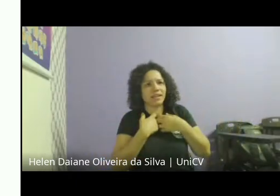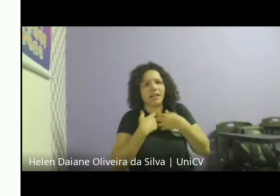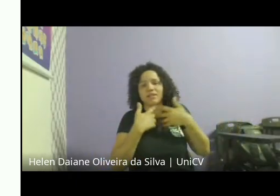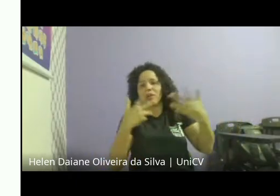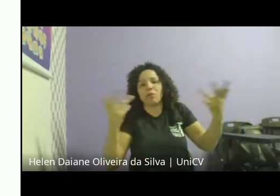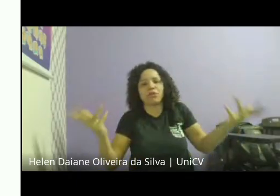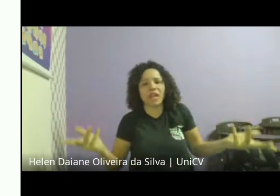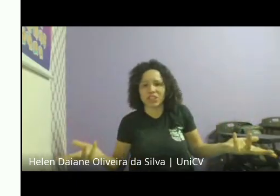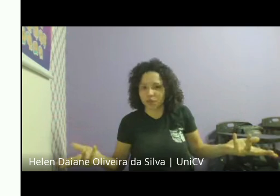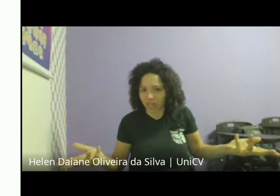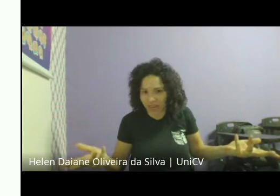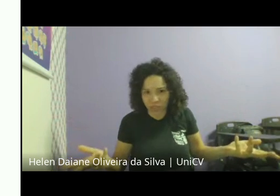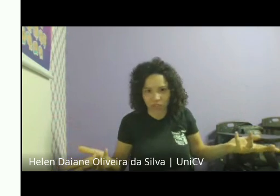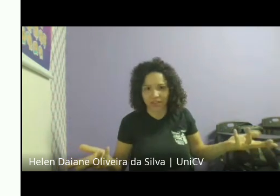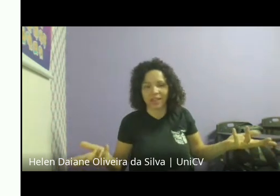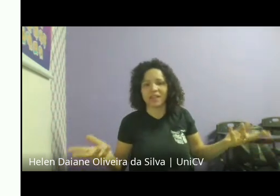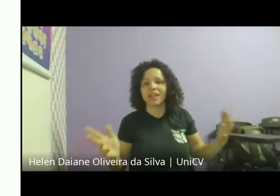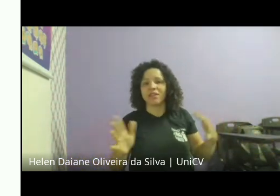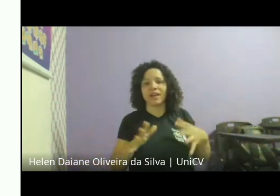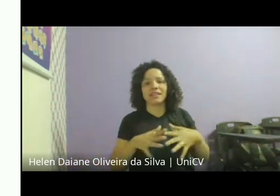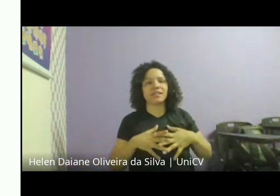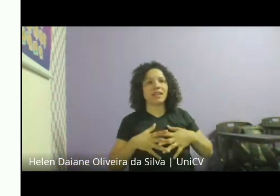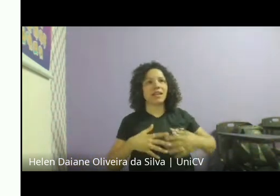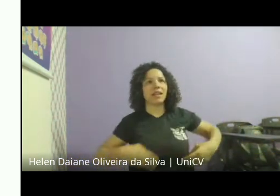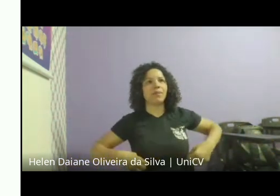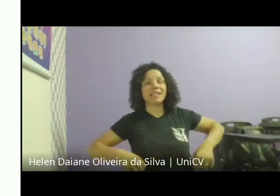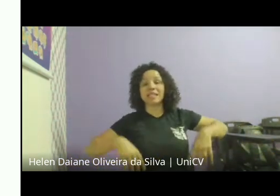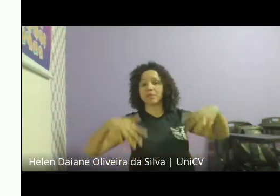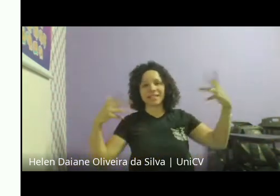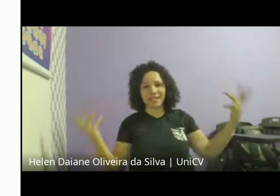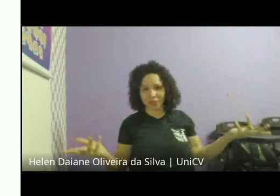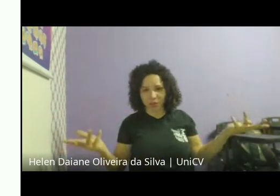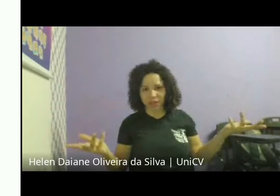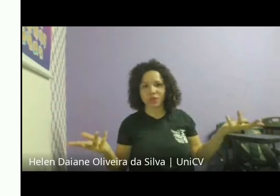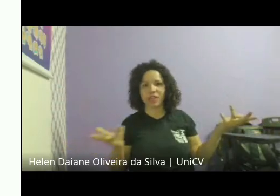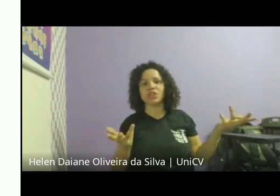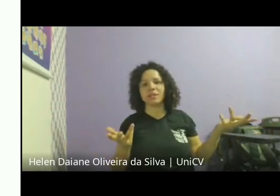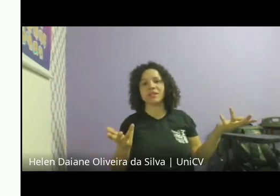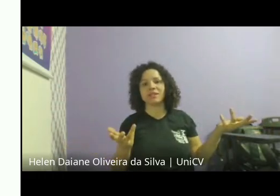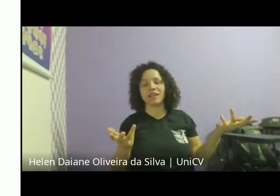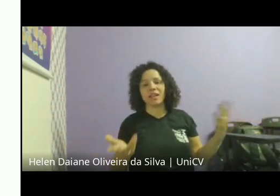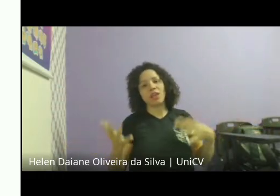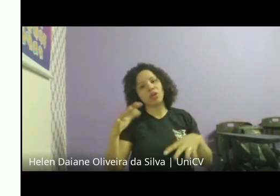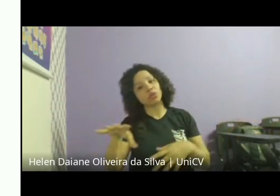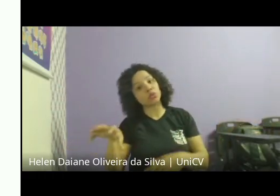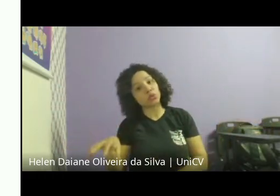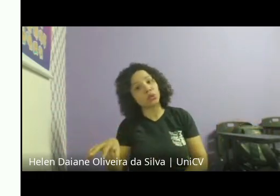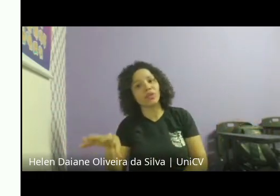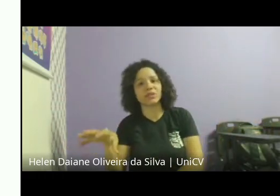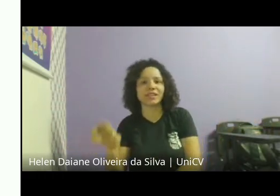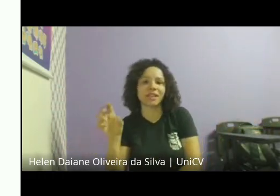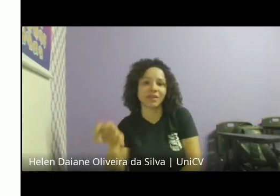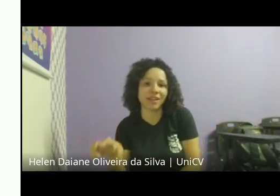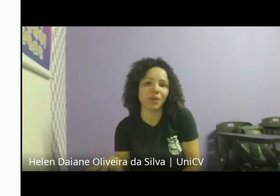vai ter uma fluência diferente, né? Vai se expressar de maneira diferente em Libras. Enquanto que um